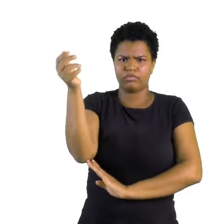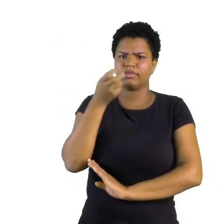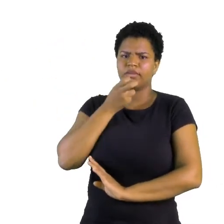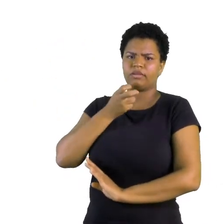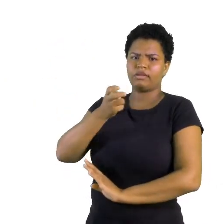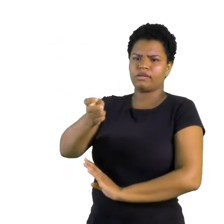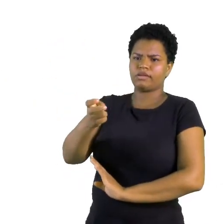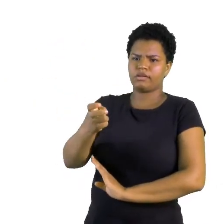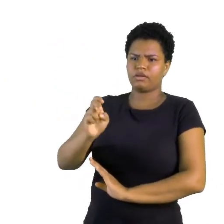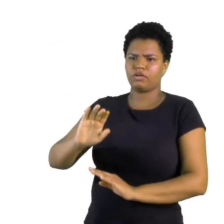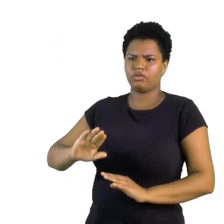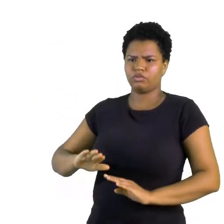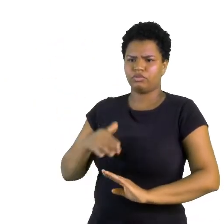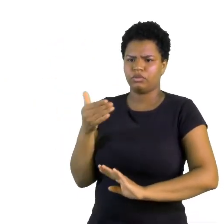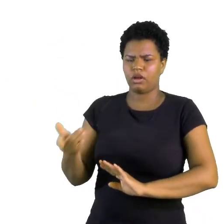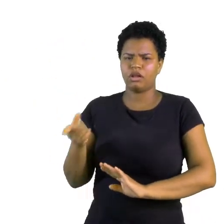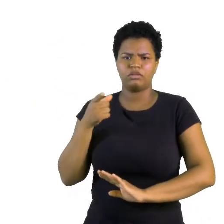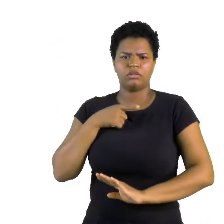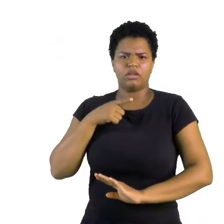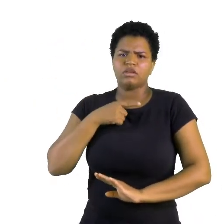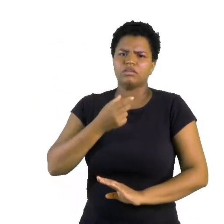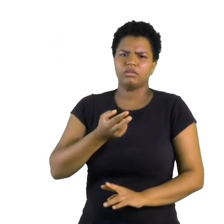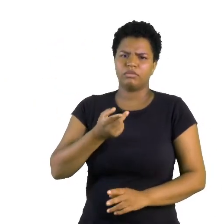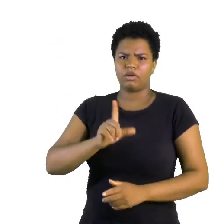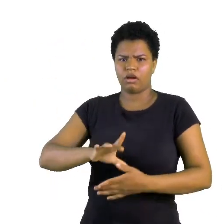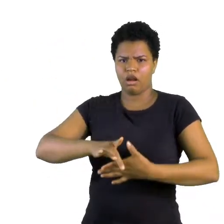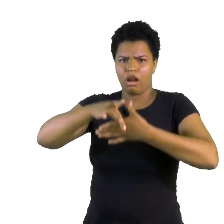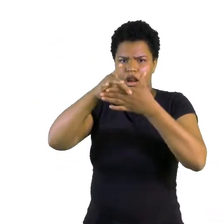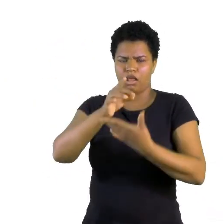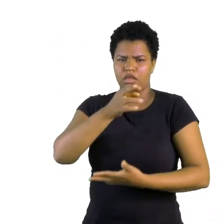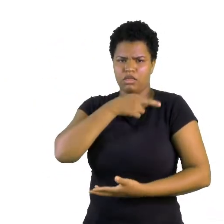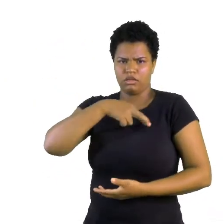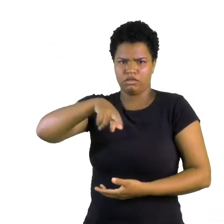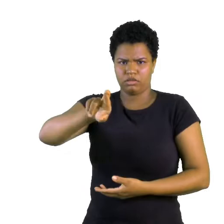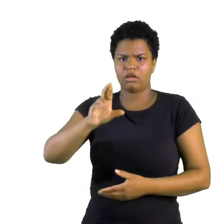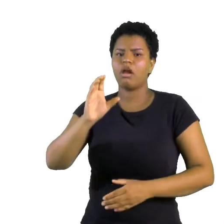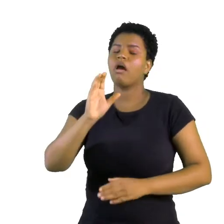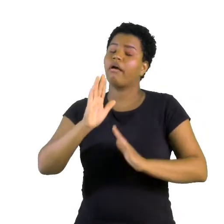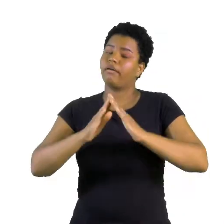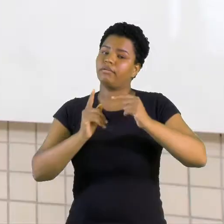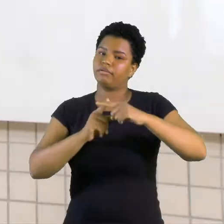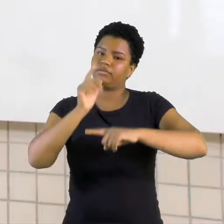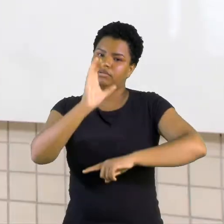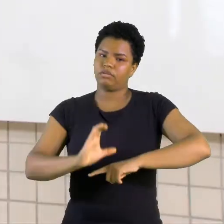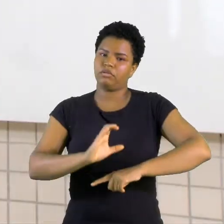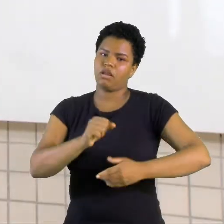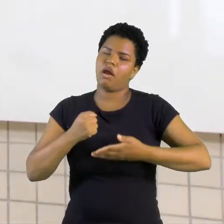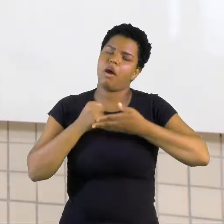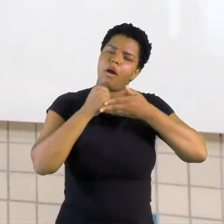sempre tem um líder religioso, né? A Igreja Católica, de certa forma, ela apoiava esse processo de conquista desses